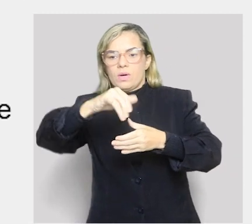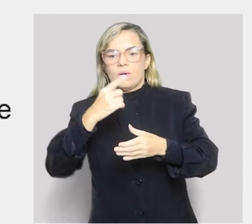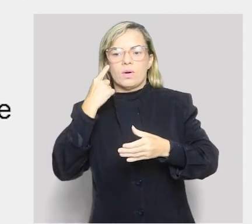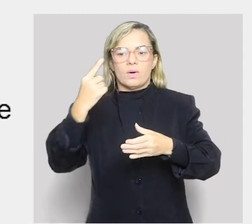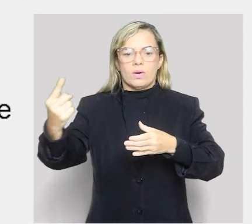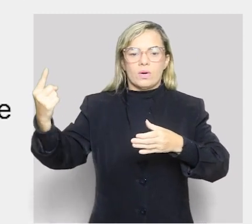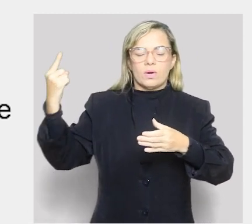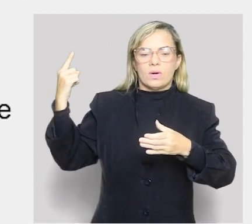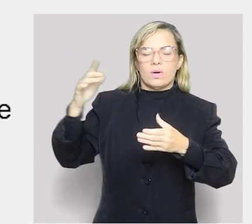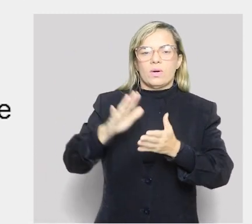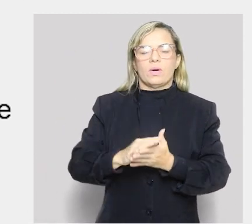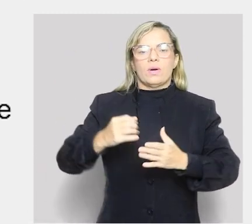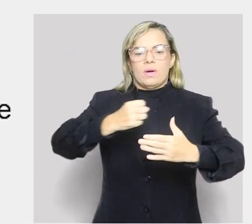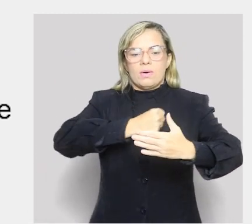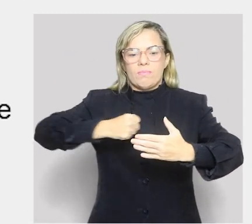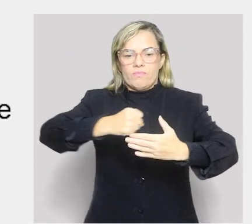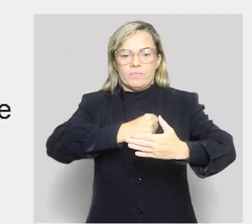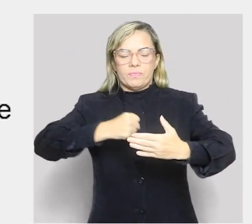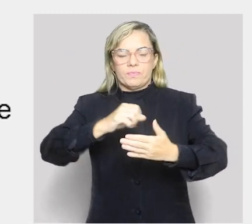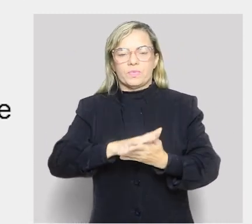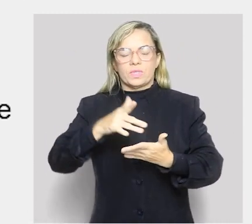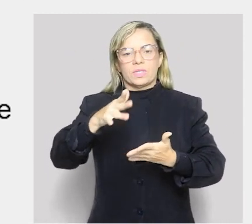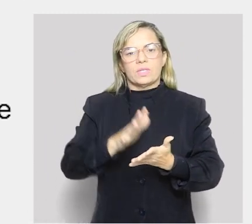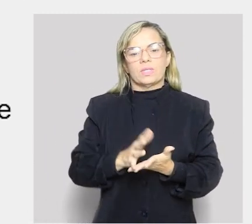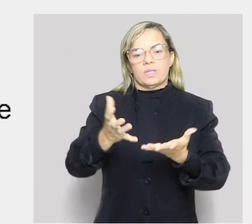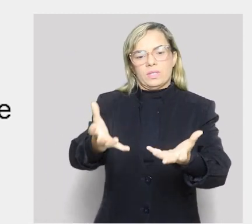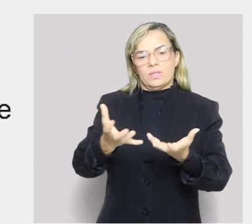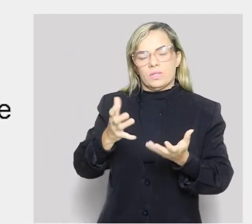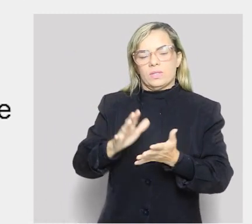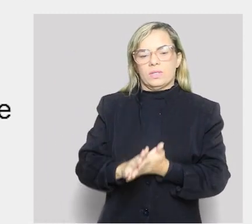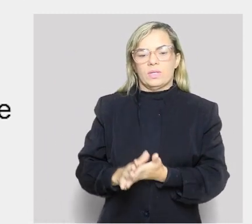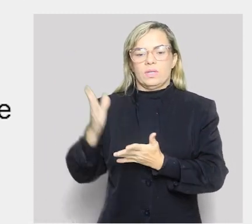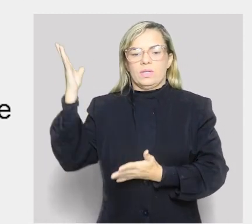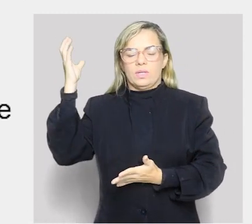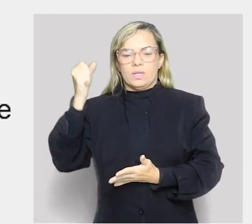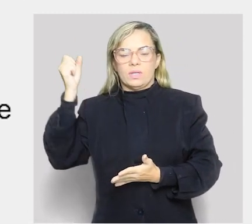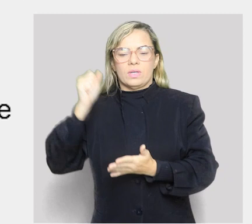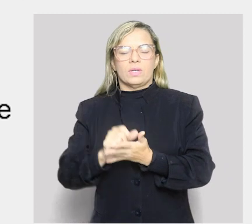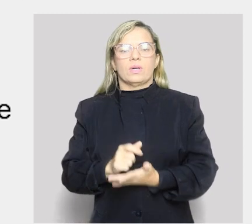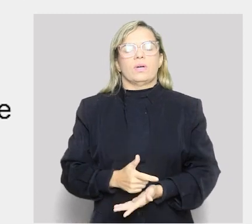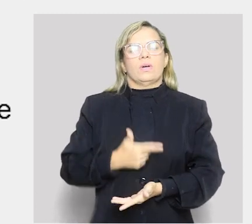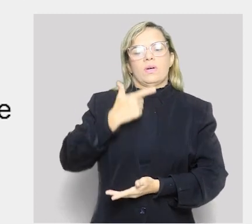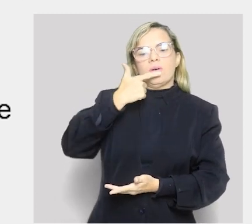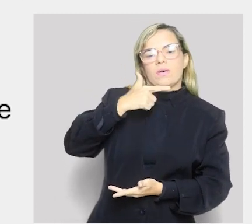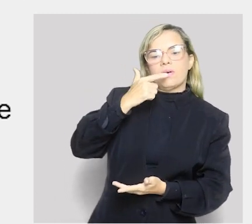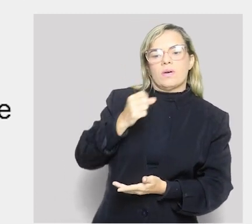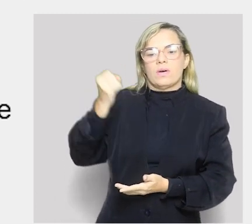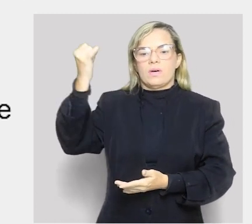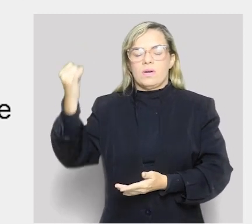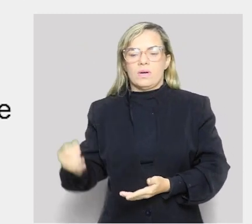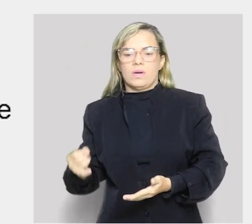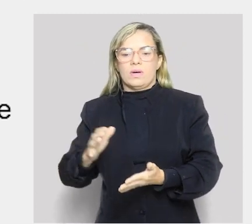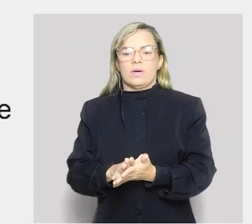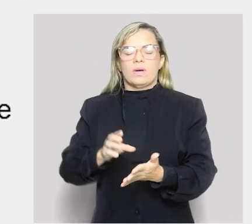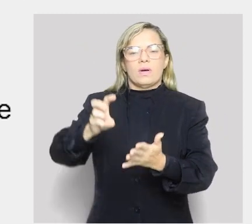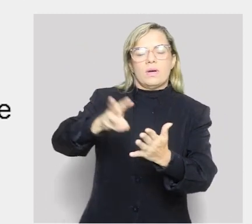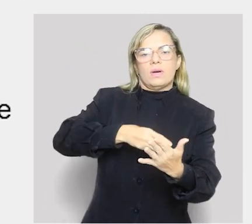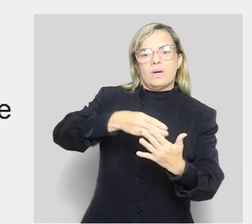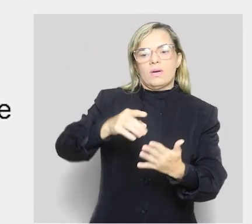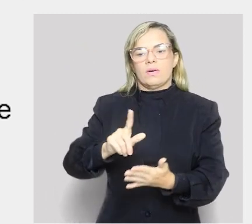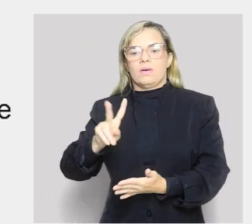oliva para cozinhar. Prefira leite e queijos magros, a margarina vegetal é melhor que a